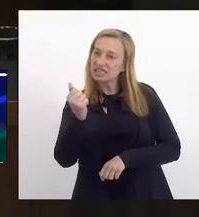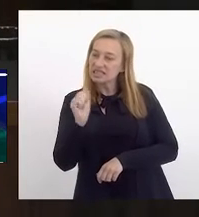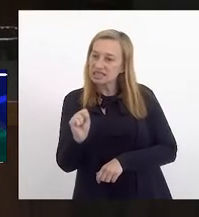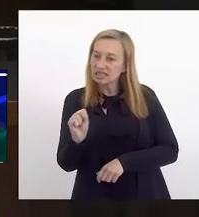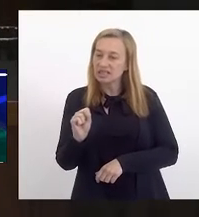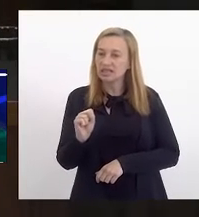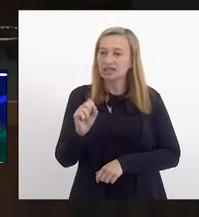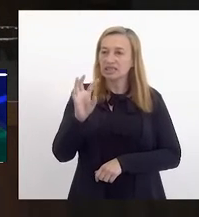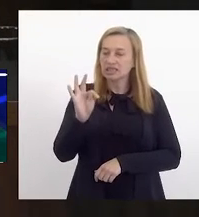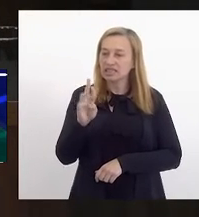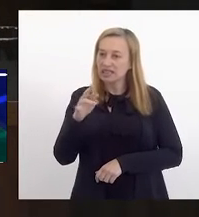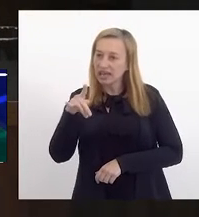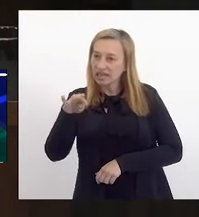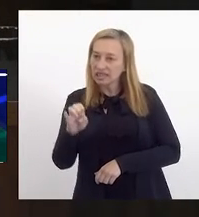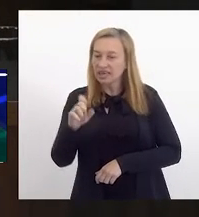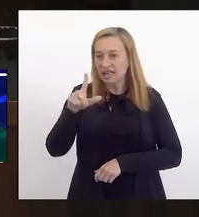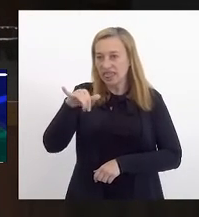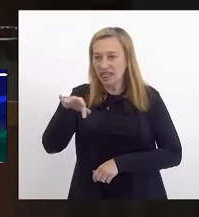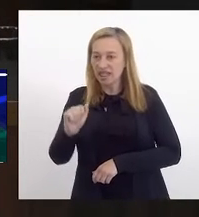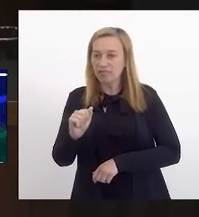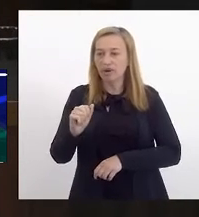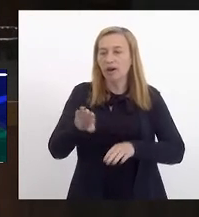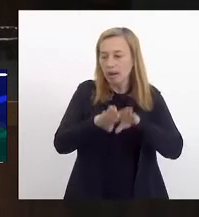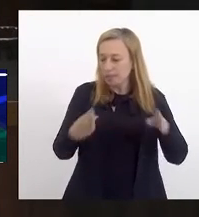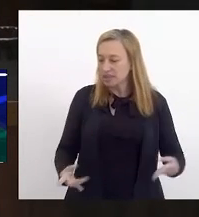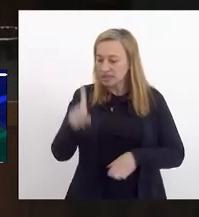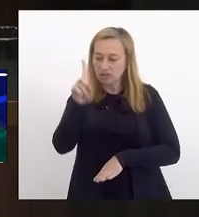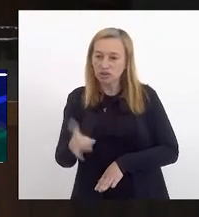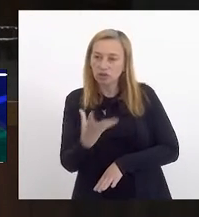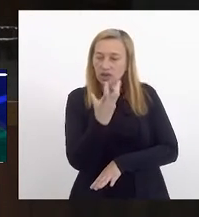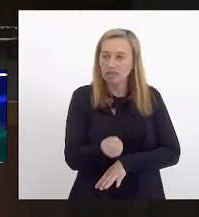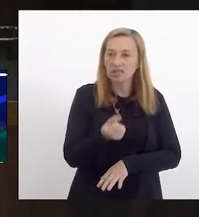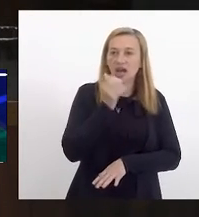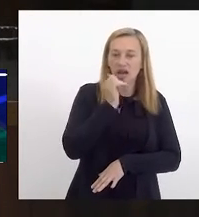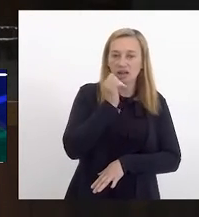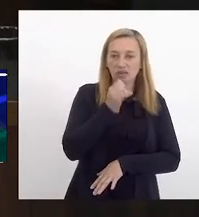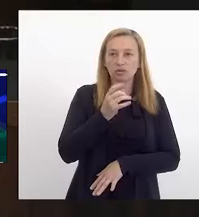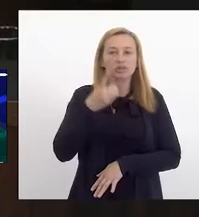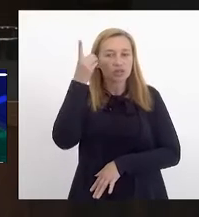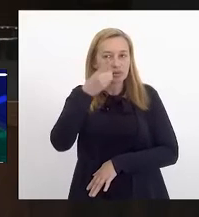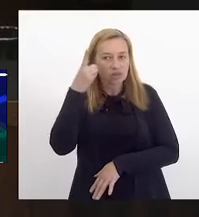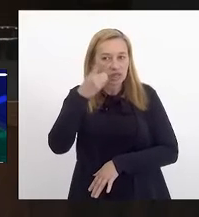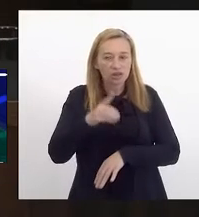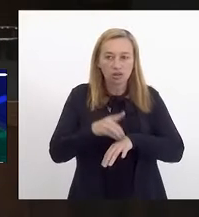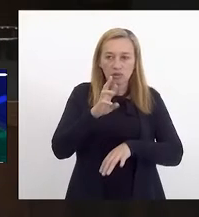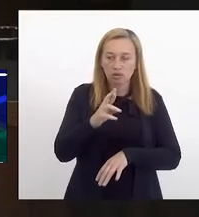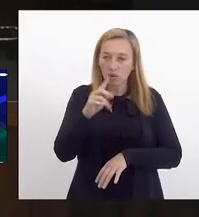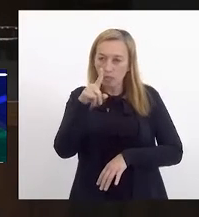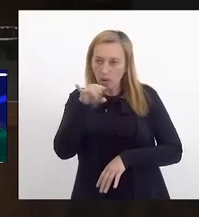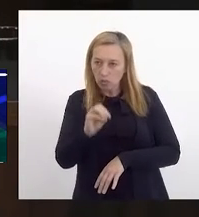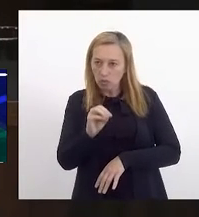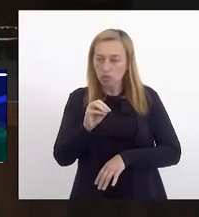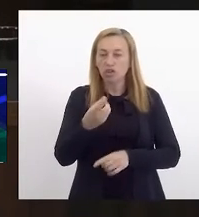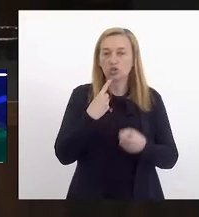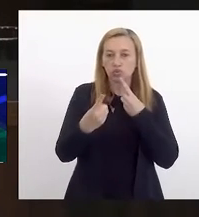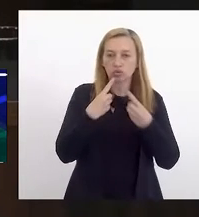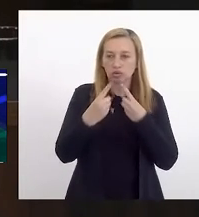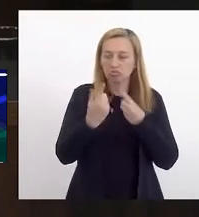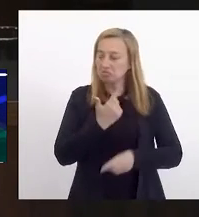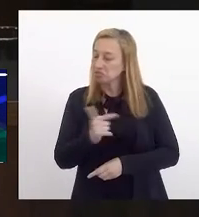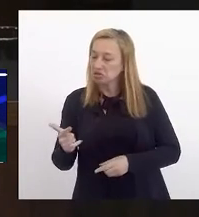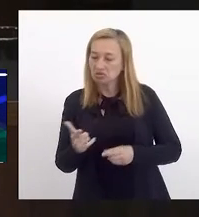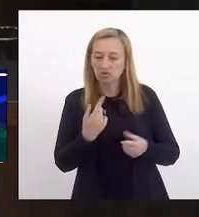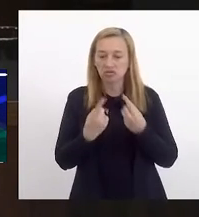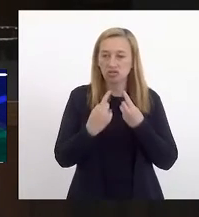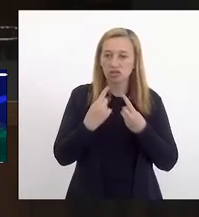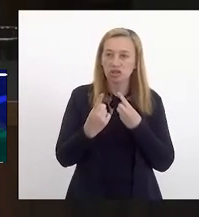Trindade Lima. Parecer da mesa diretora favorável, relator deputado doutor Deodalto. Em discussão, não havendo